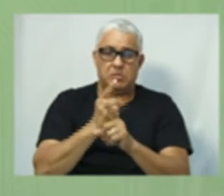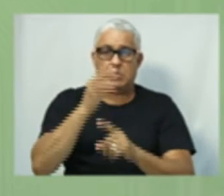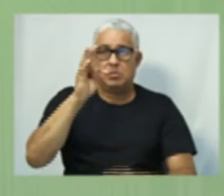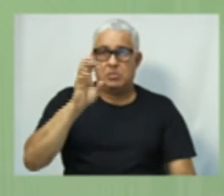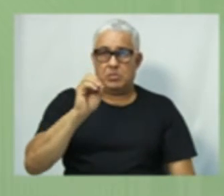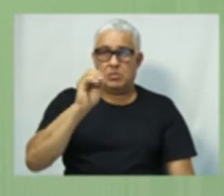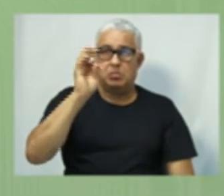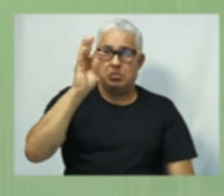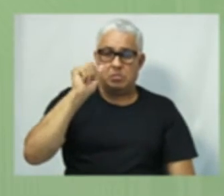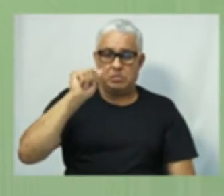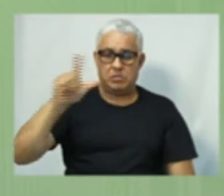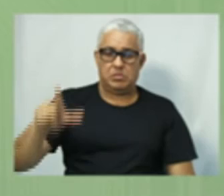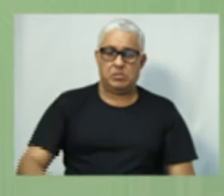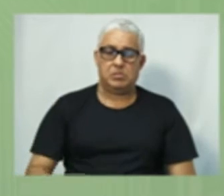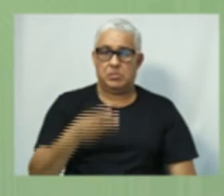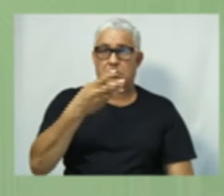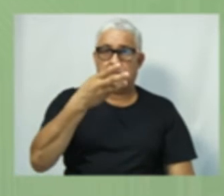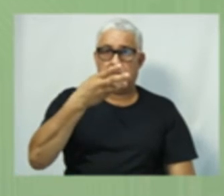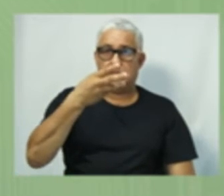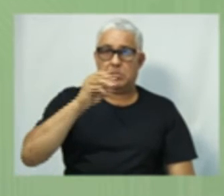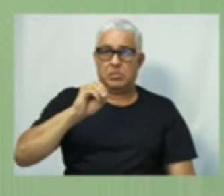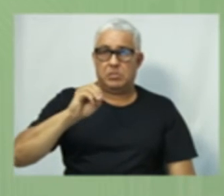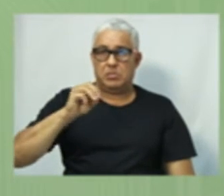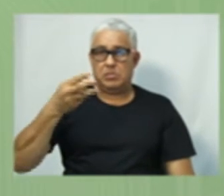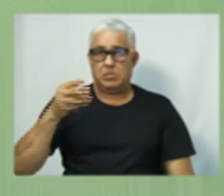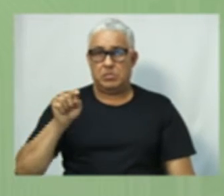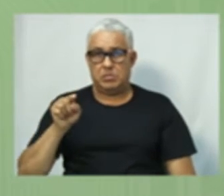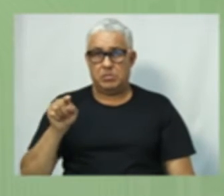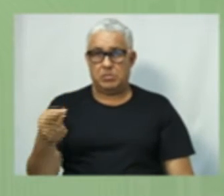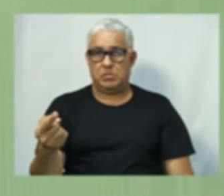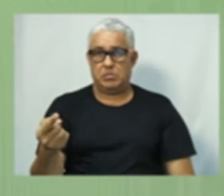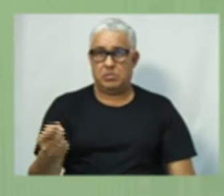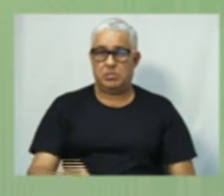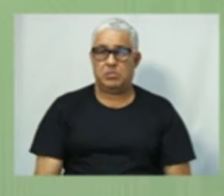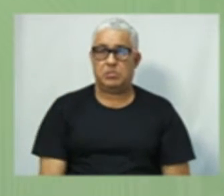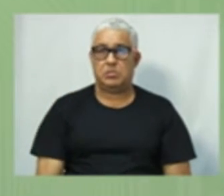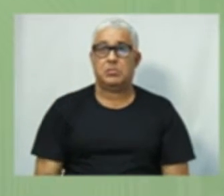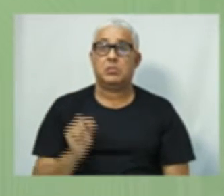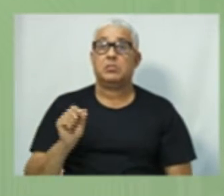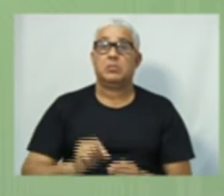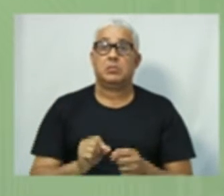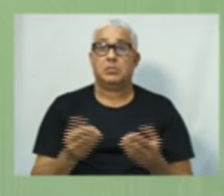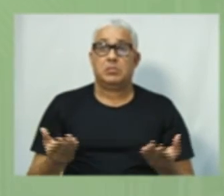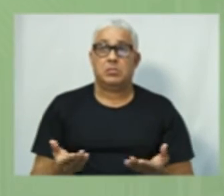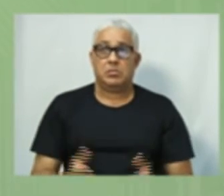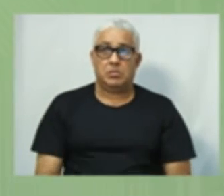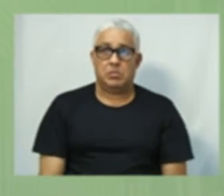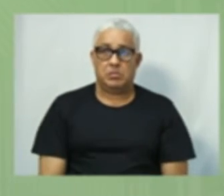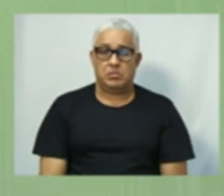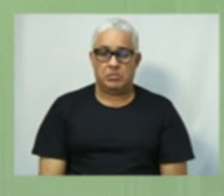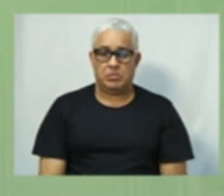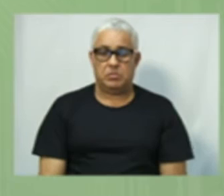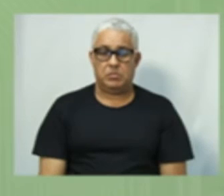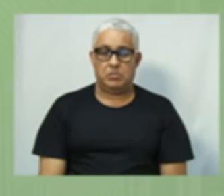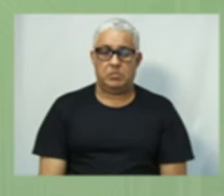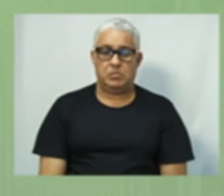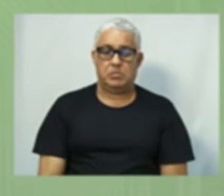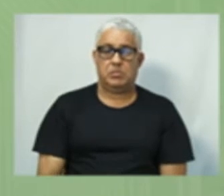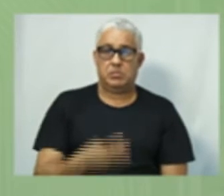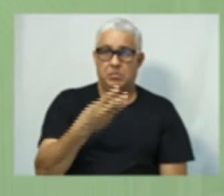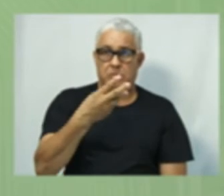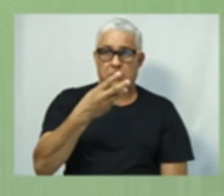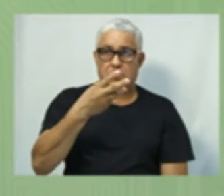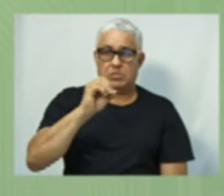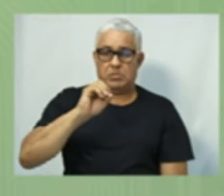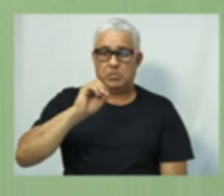meses? 303 mil. O que nós fazemos agora? Pegamos os 303